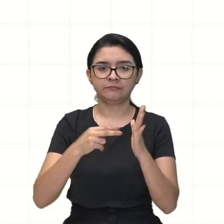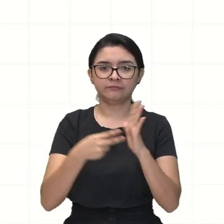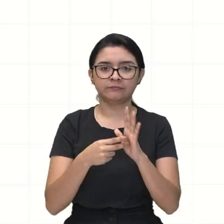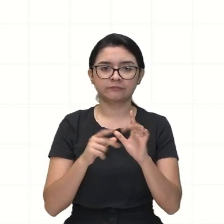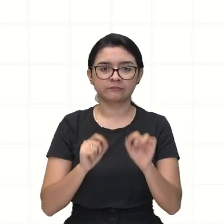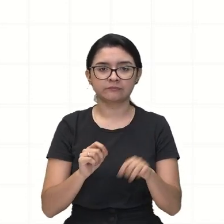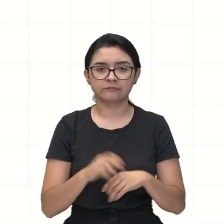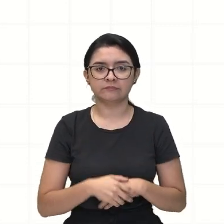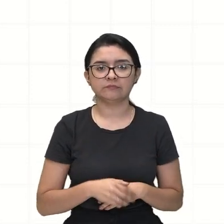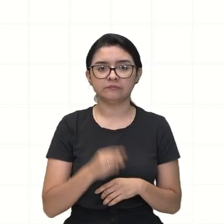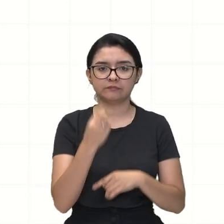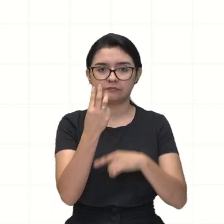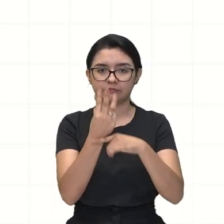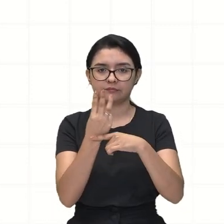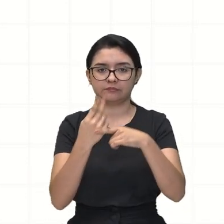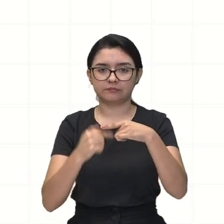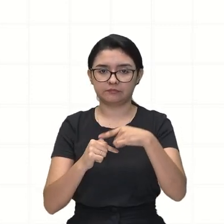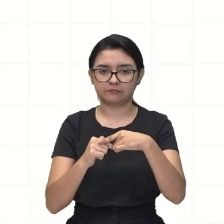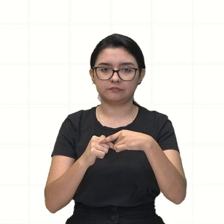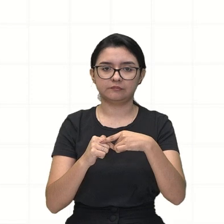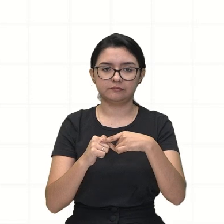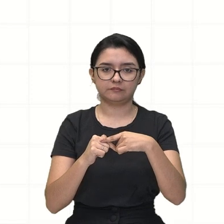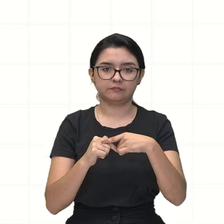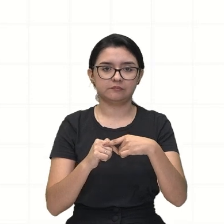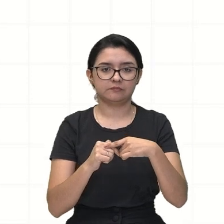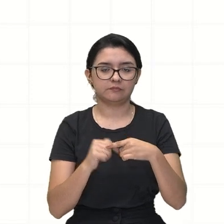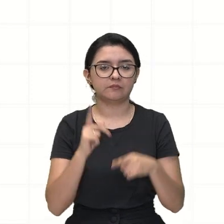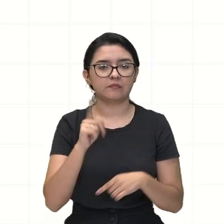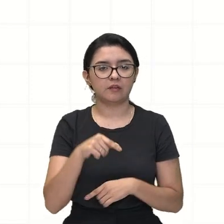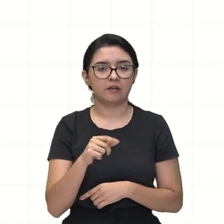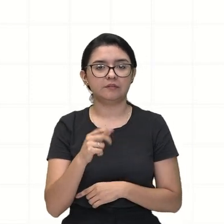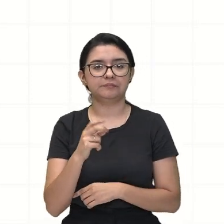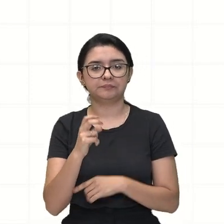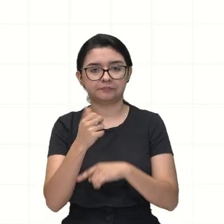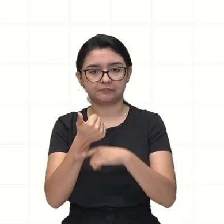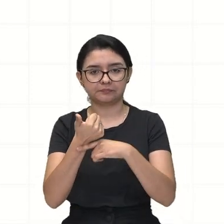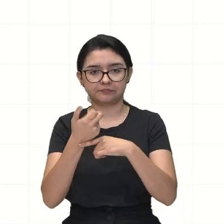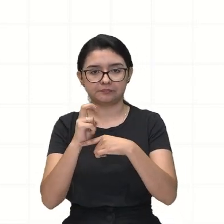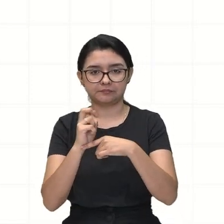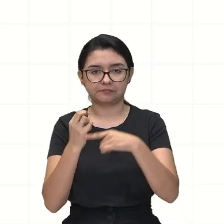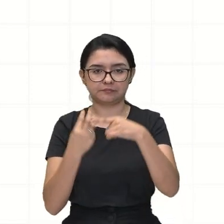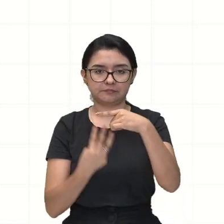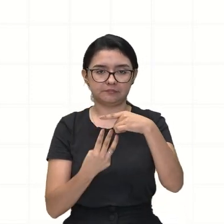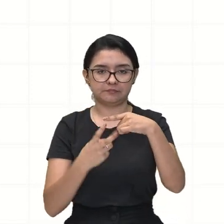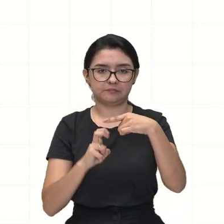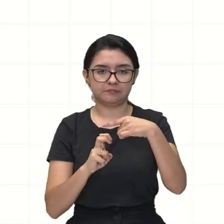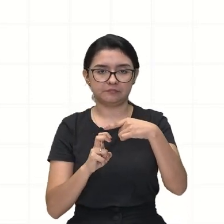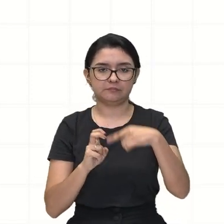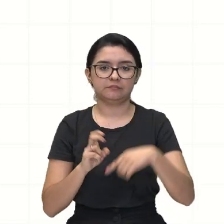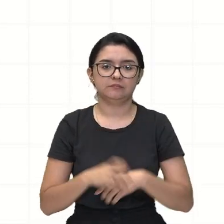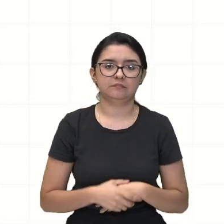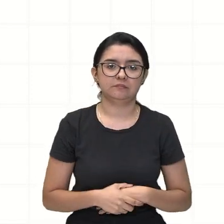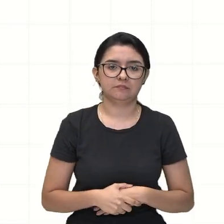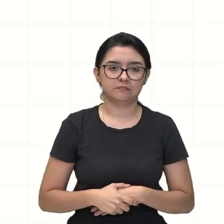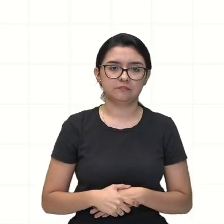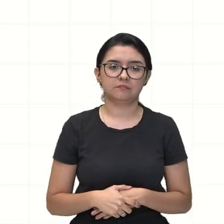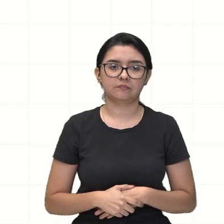dizer que 3/7 é equivalente a 15/35, ou apenas